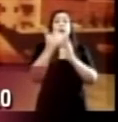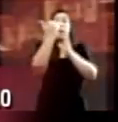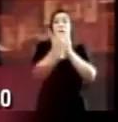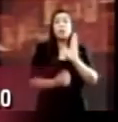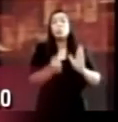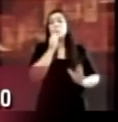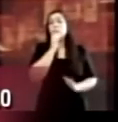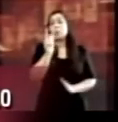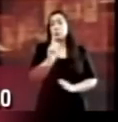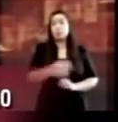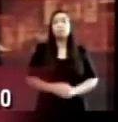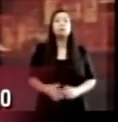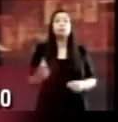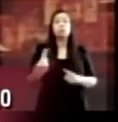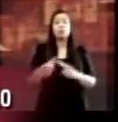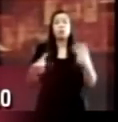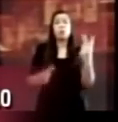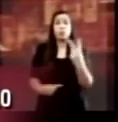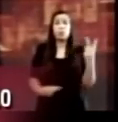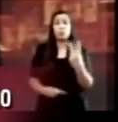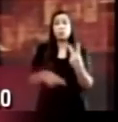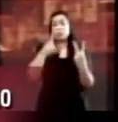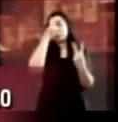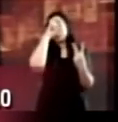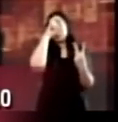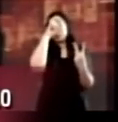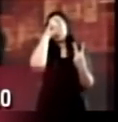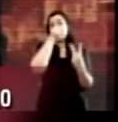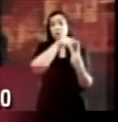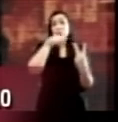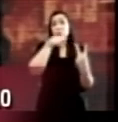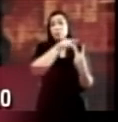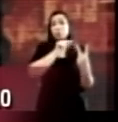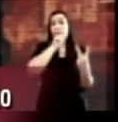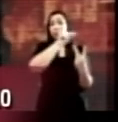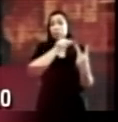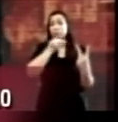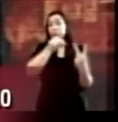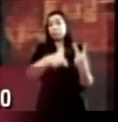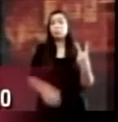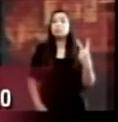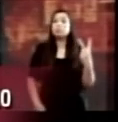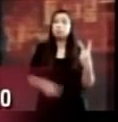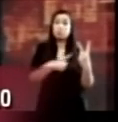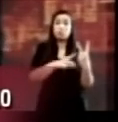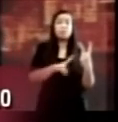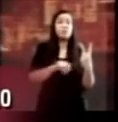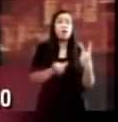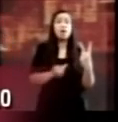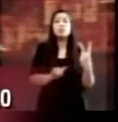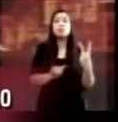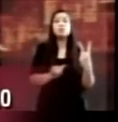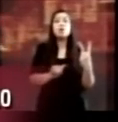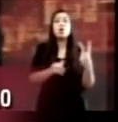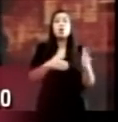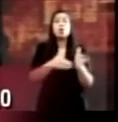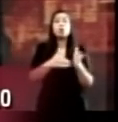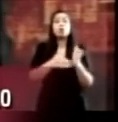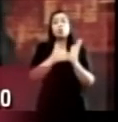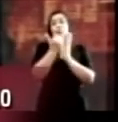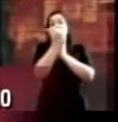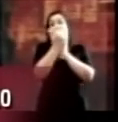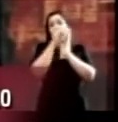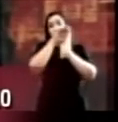caiu? Porque os 2 hospitais são hospitais de referência. Eles serão os últimos a